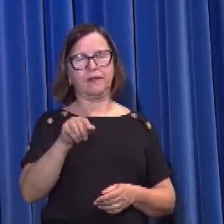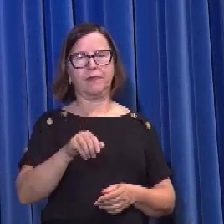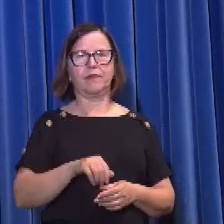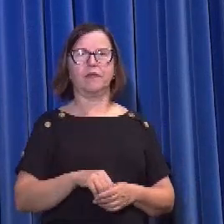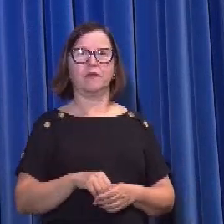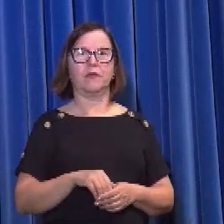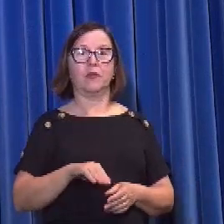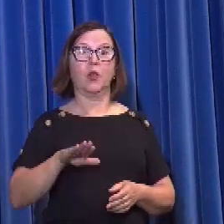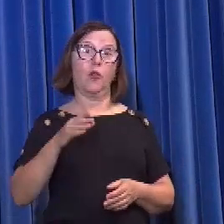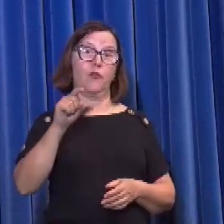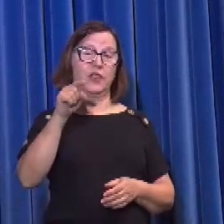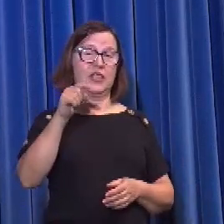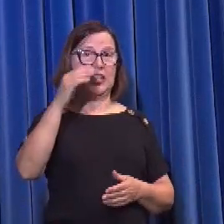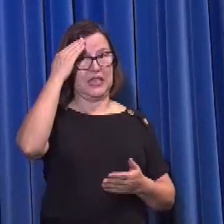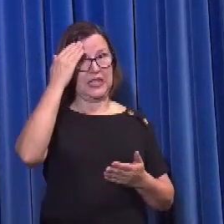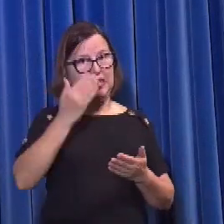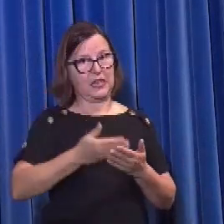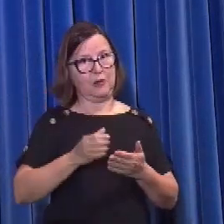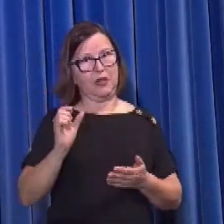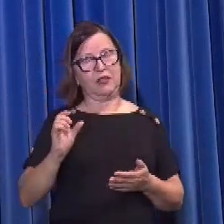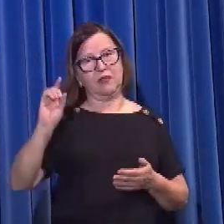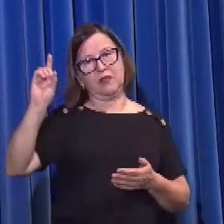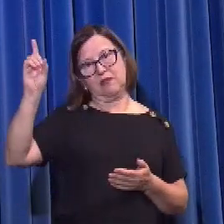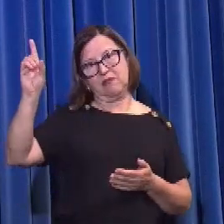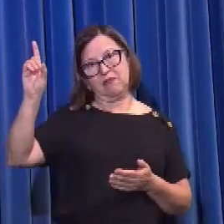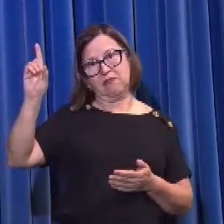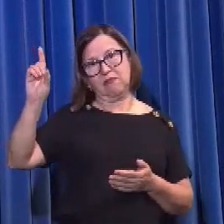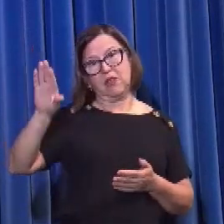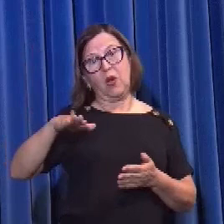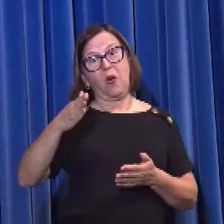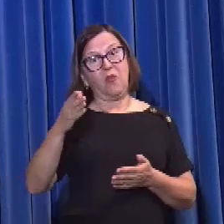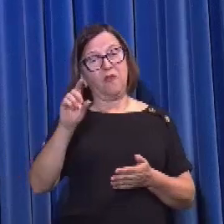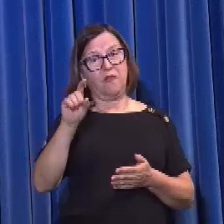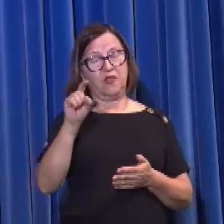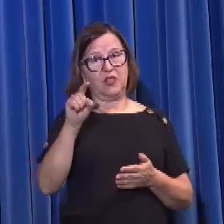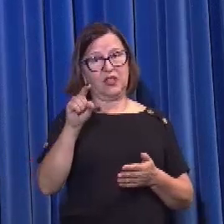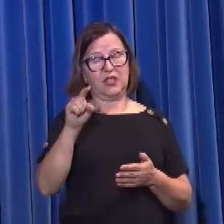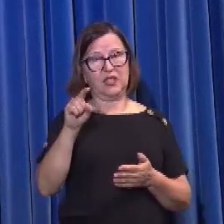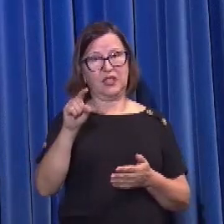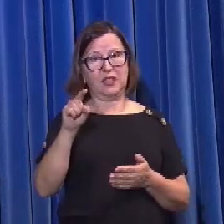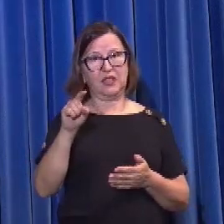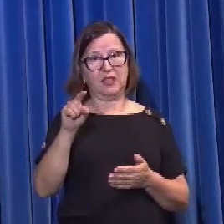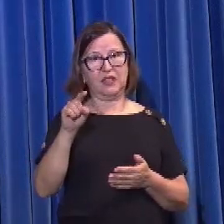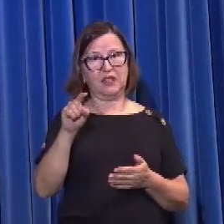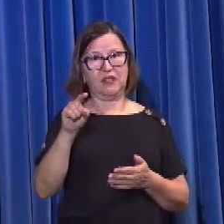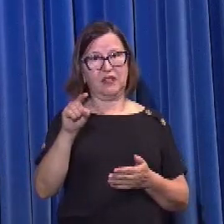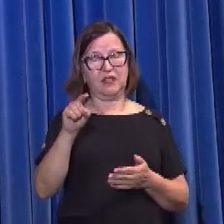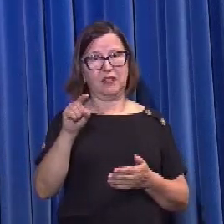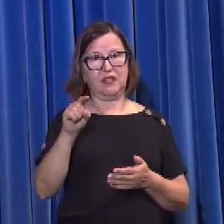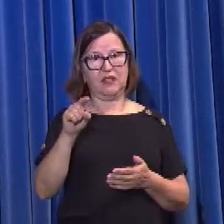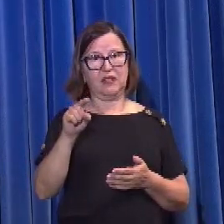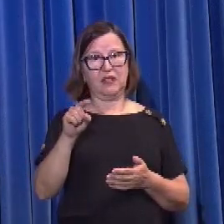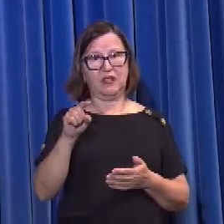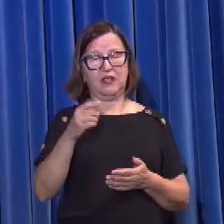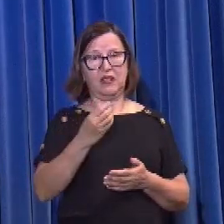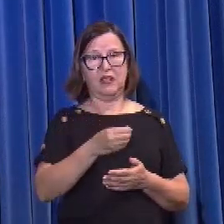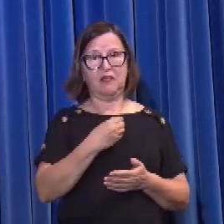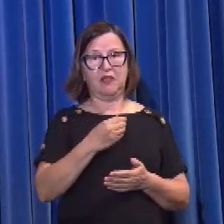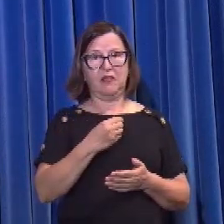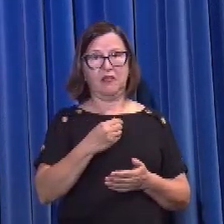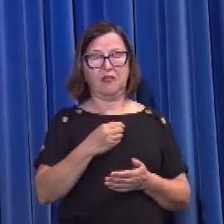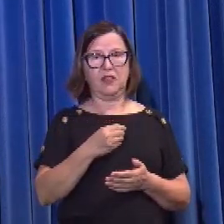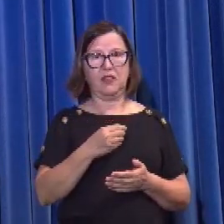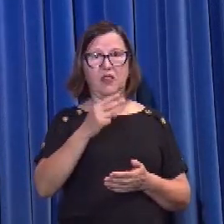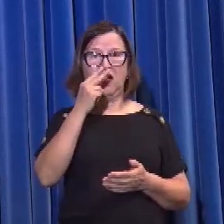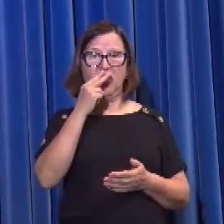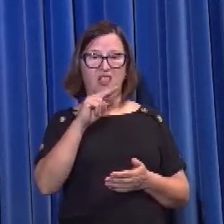Ou você crê na palavra de Deus, ou então você vai olhar para as circunstâncias e viver por elas. Mas eu quero dar uma